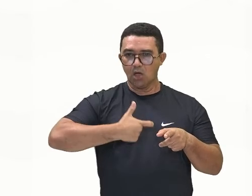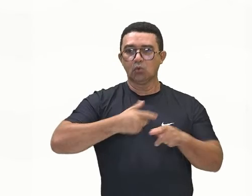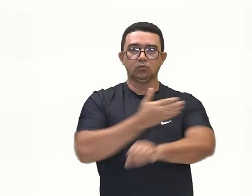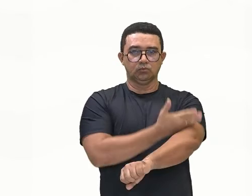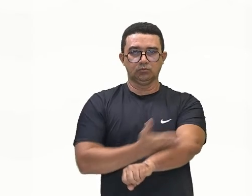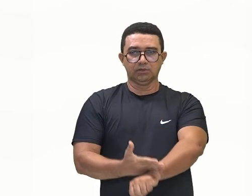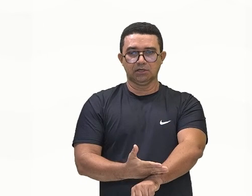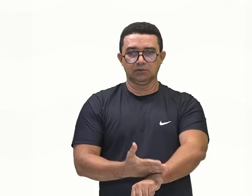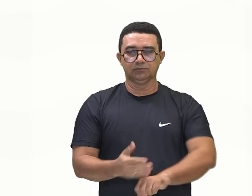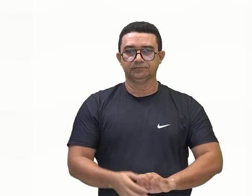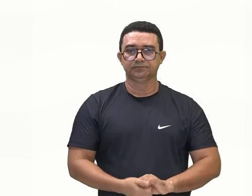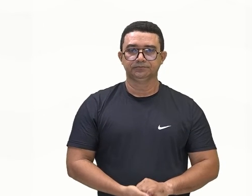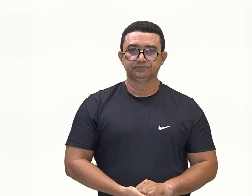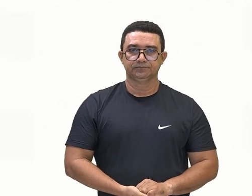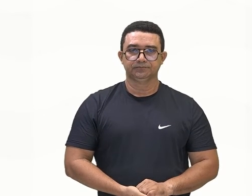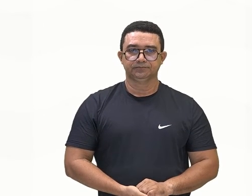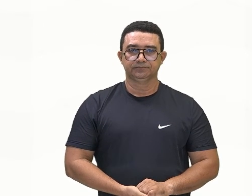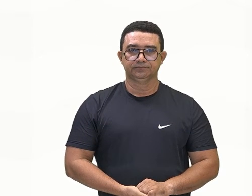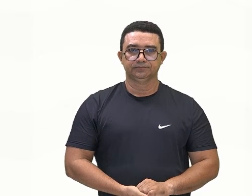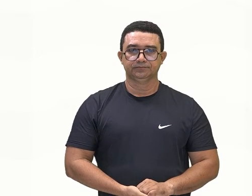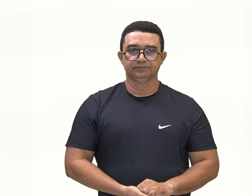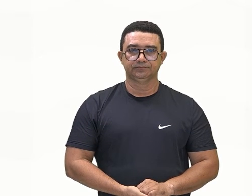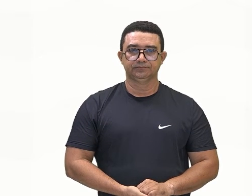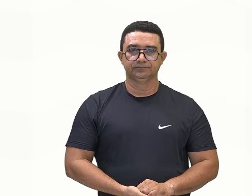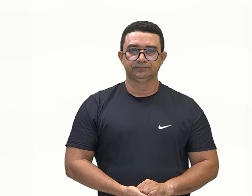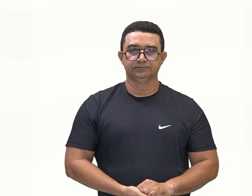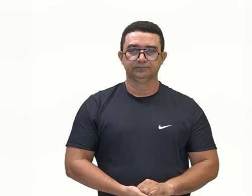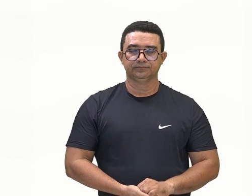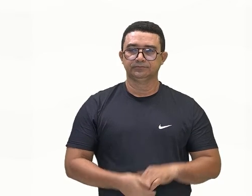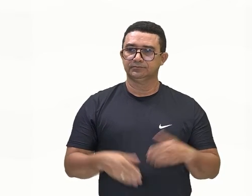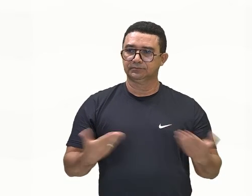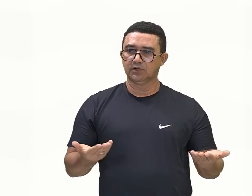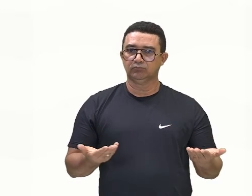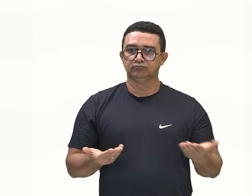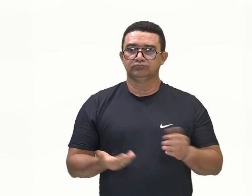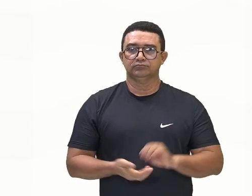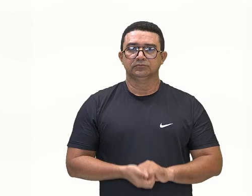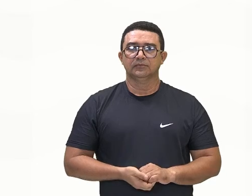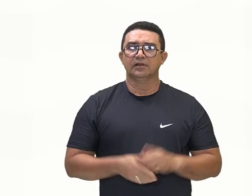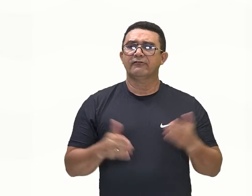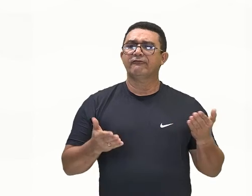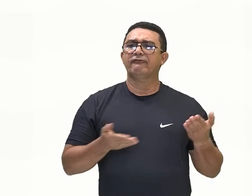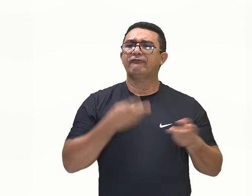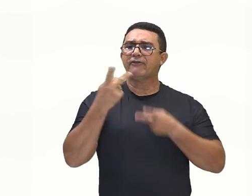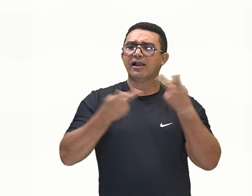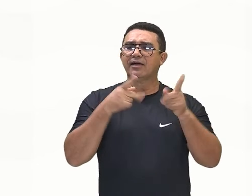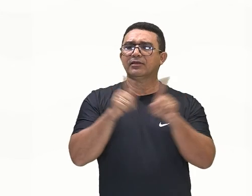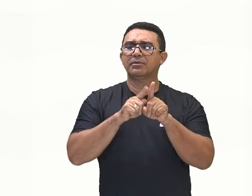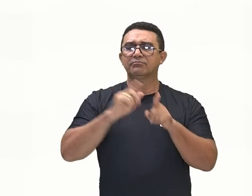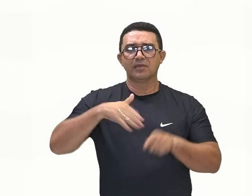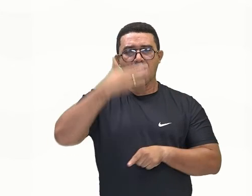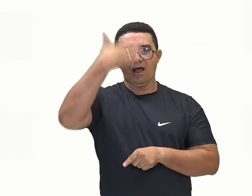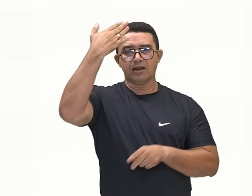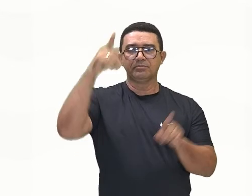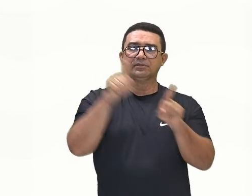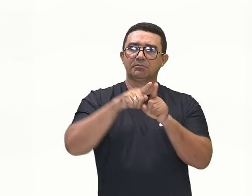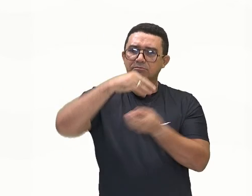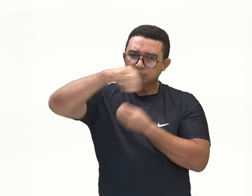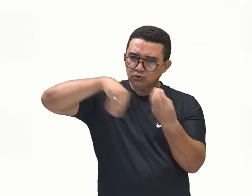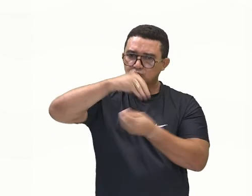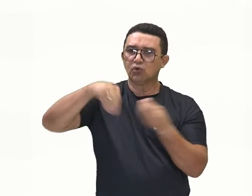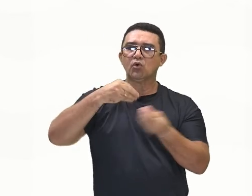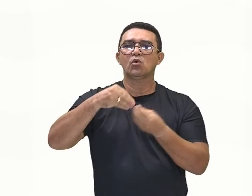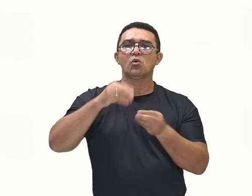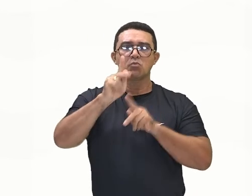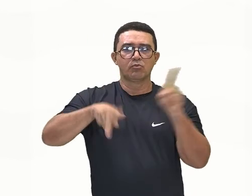branca. E aí a gente vai fechar falando dos árabes, que os árabes também vão compor a nossa população. E aí a gente